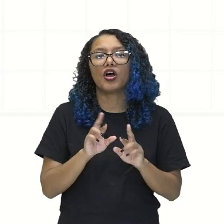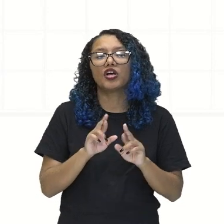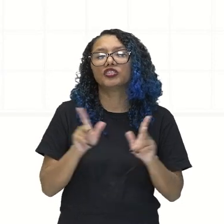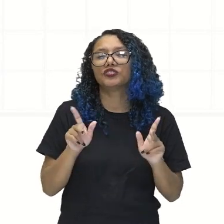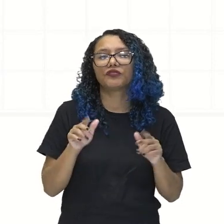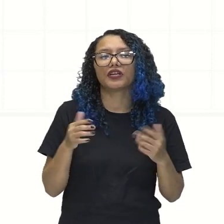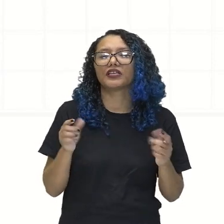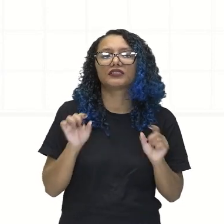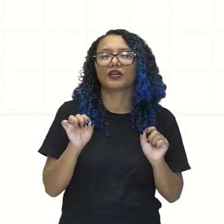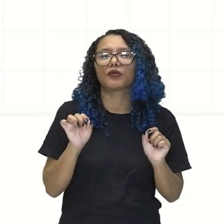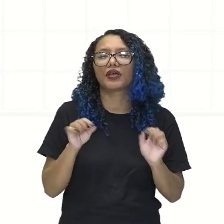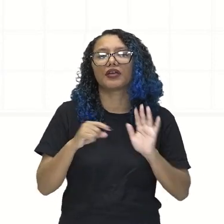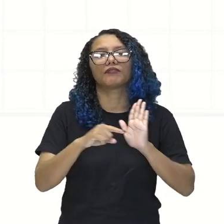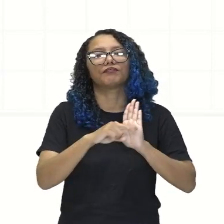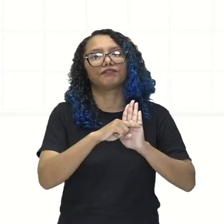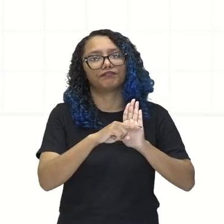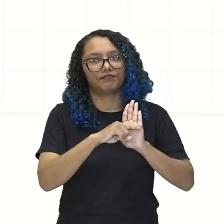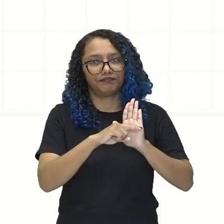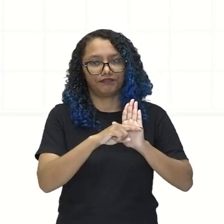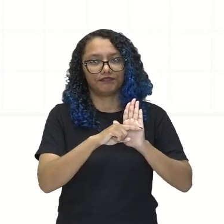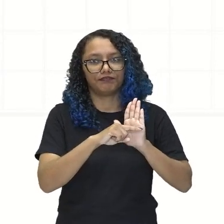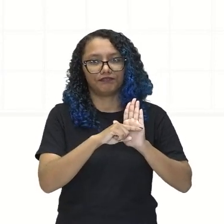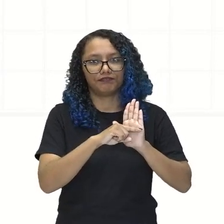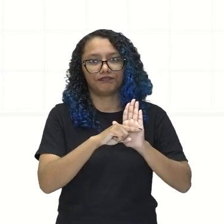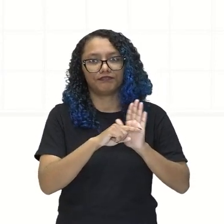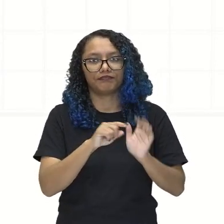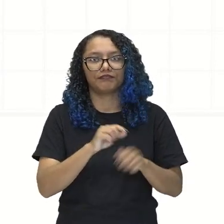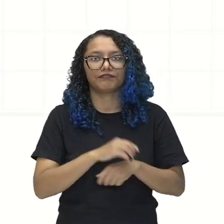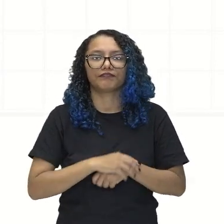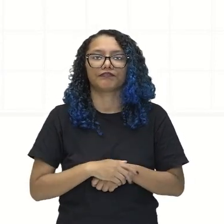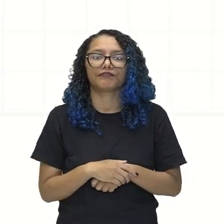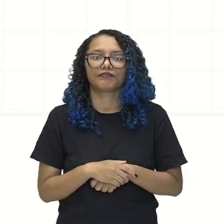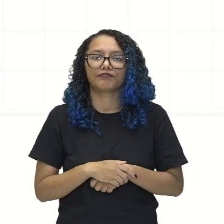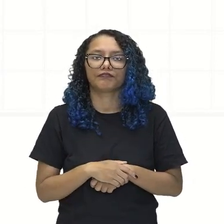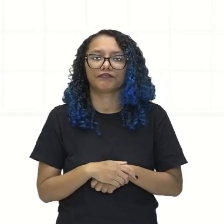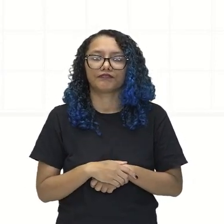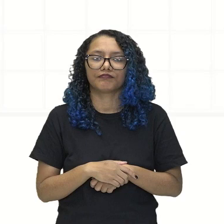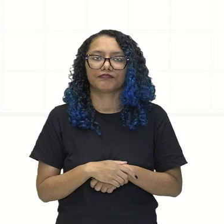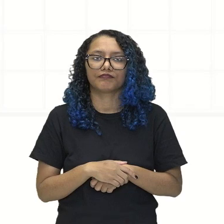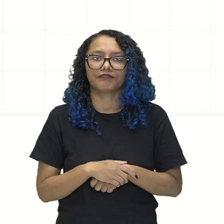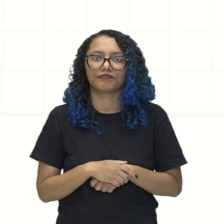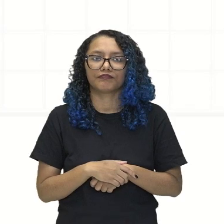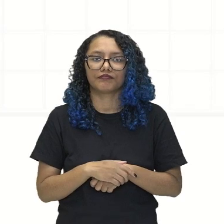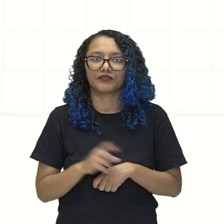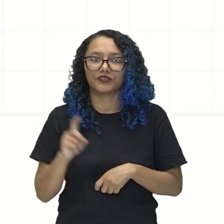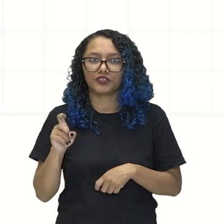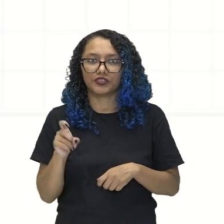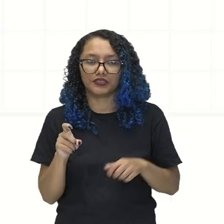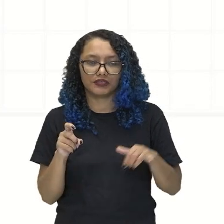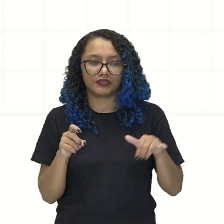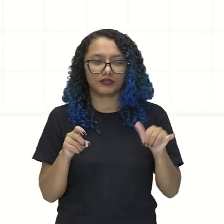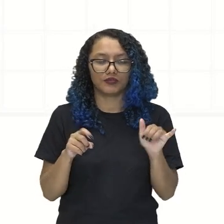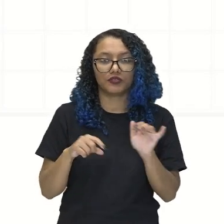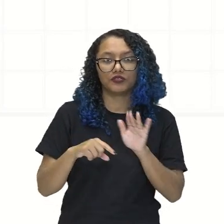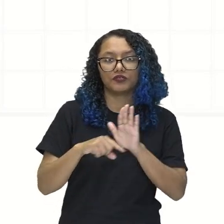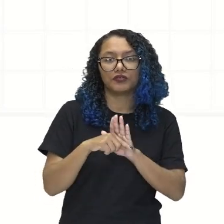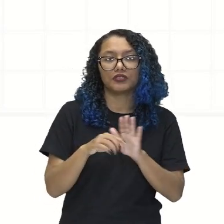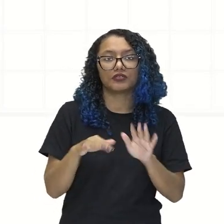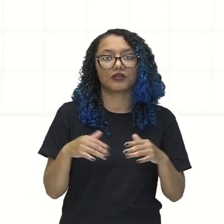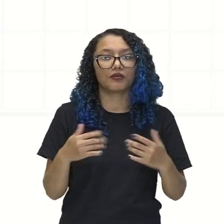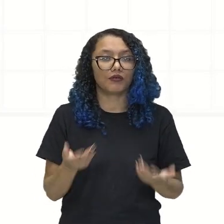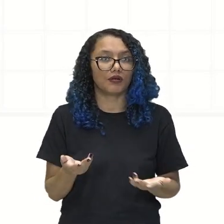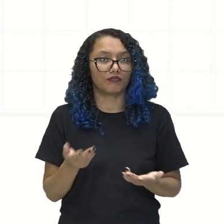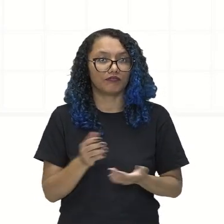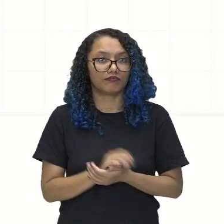subtração. Então, vamos ver, olha. Diferença entre quem? Entre esses números. Ele fala em diferença. Então,